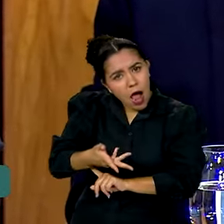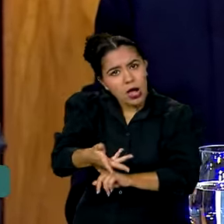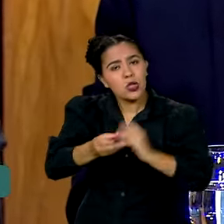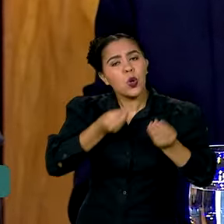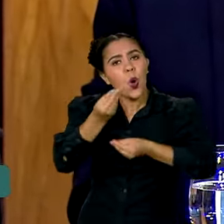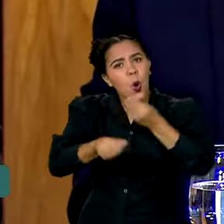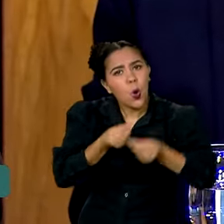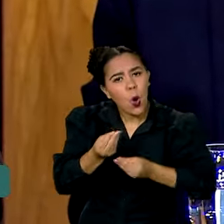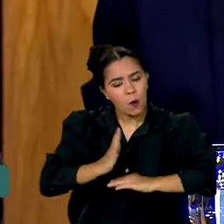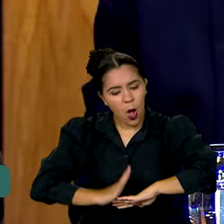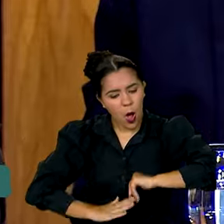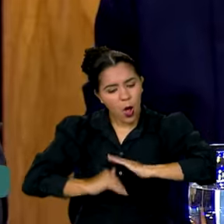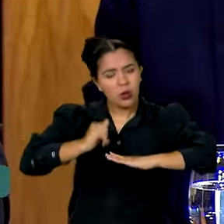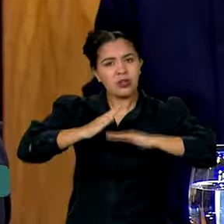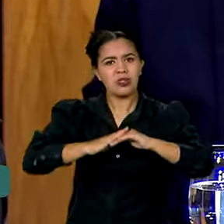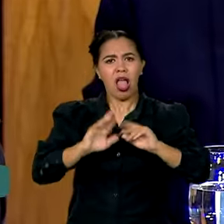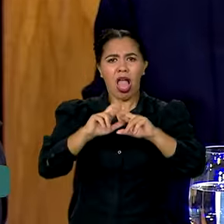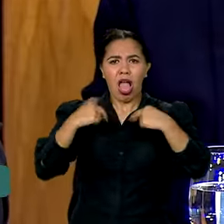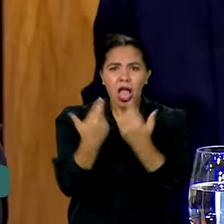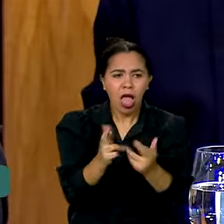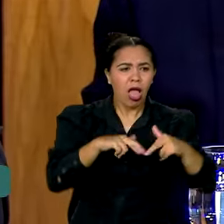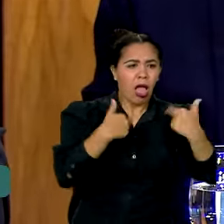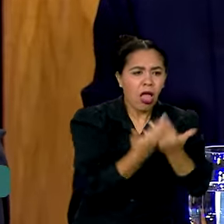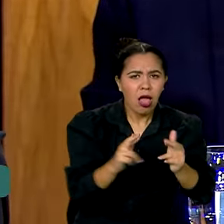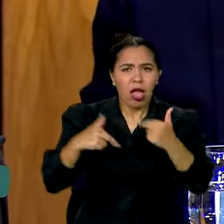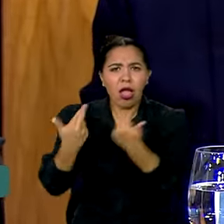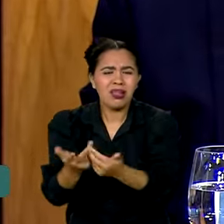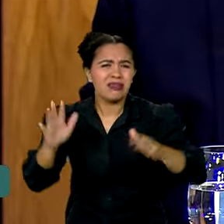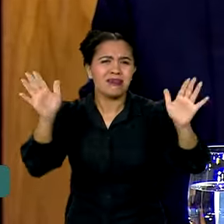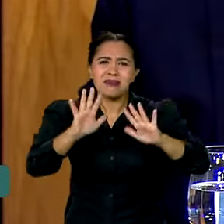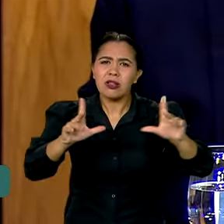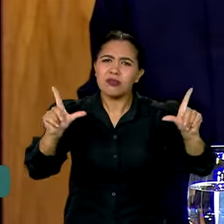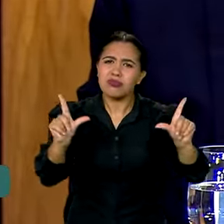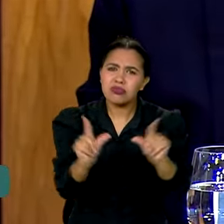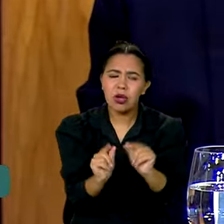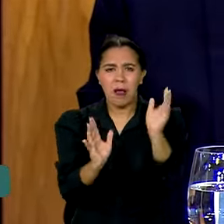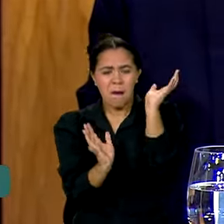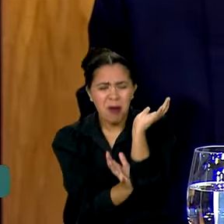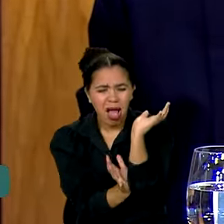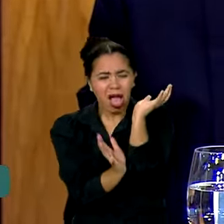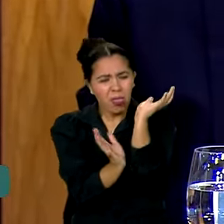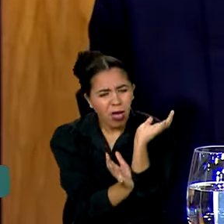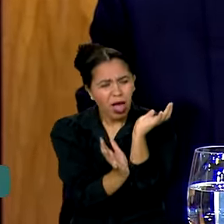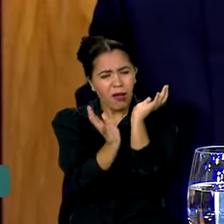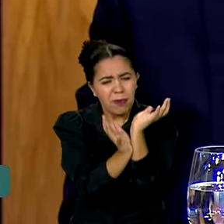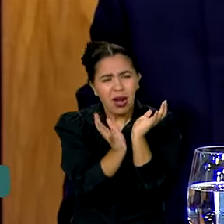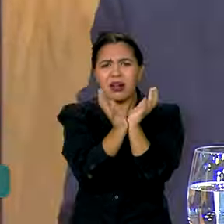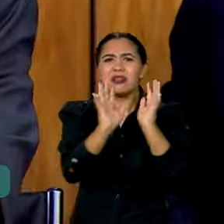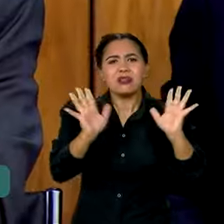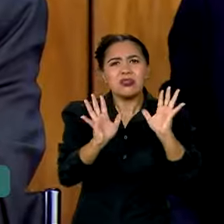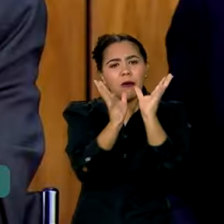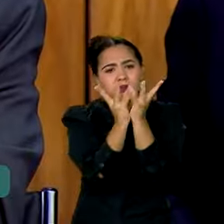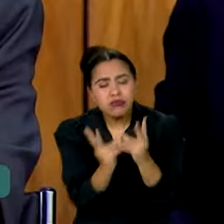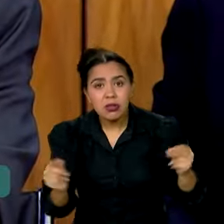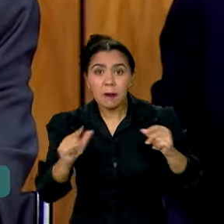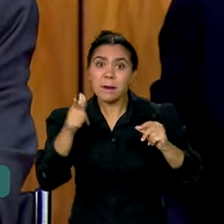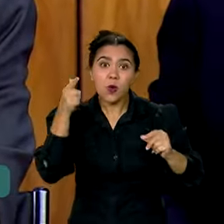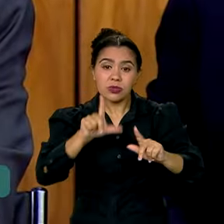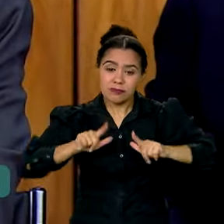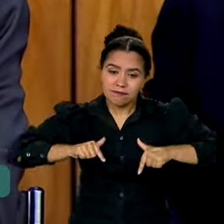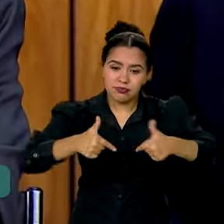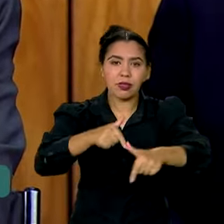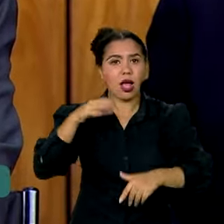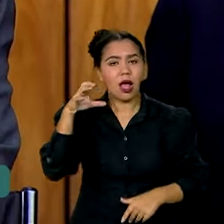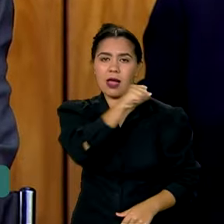construção, menos reunião, menos burocracia, menos papel e fazer as coisas acontecer. É importante que a